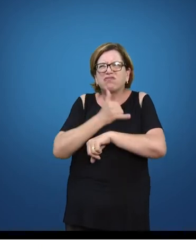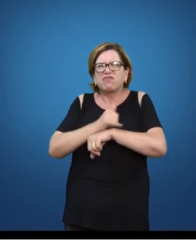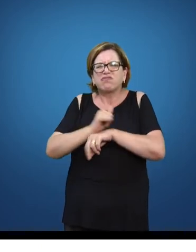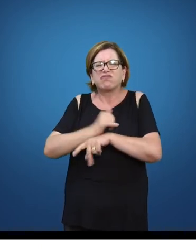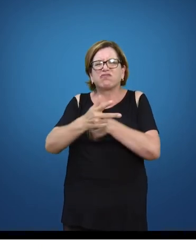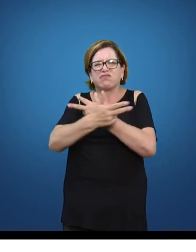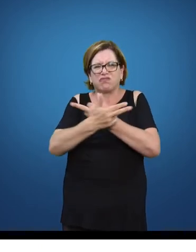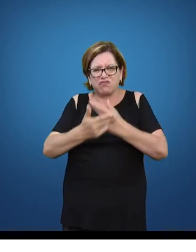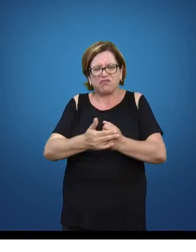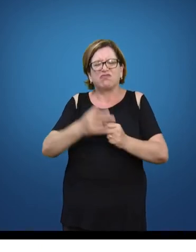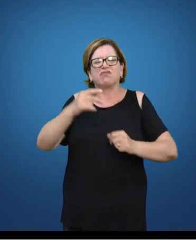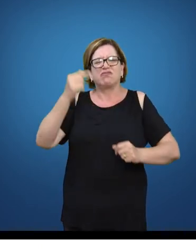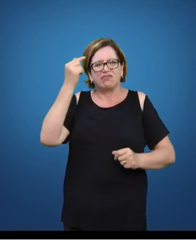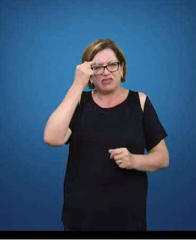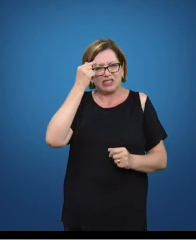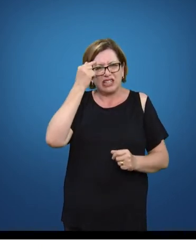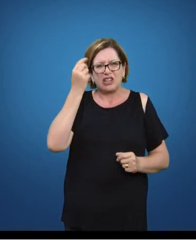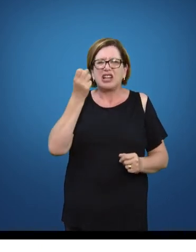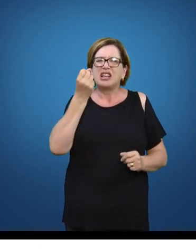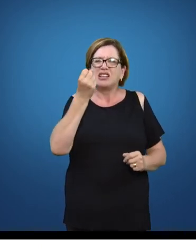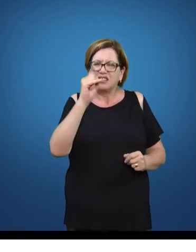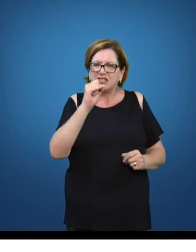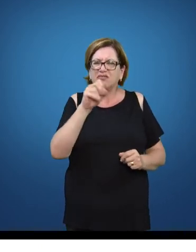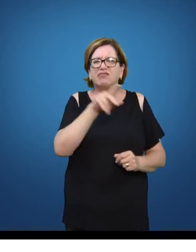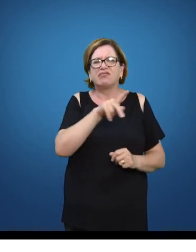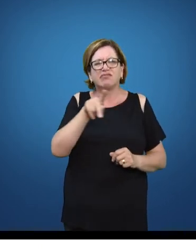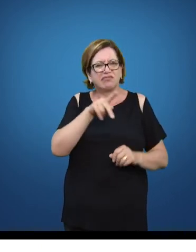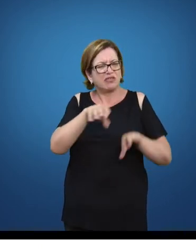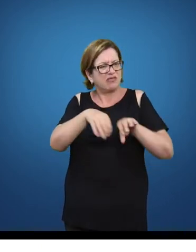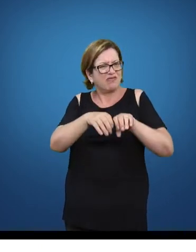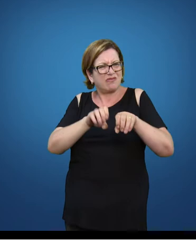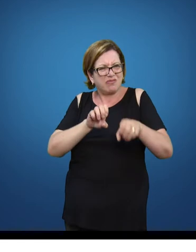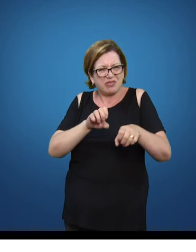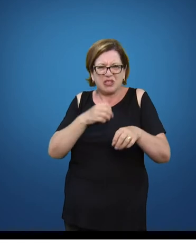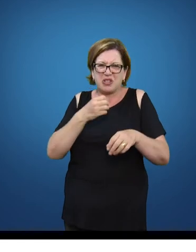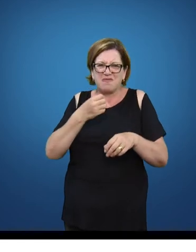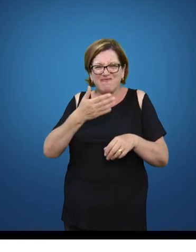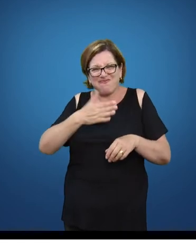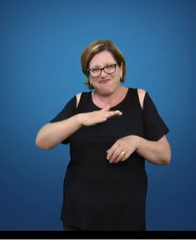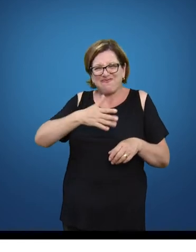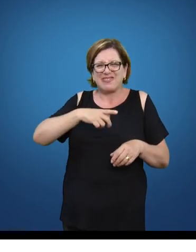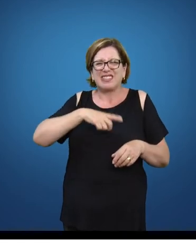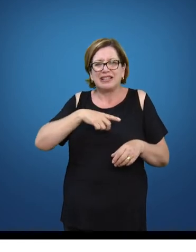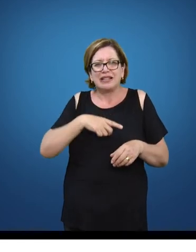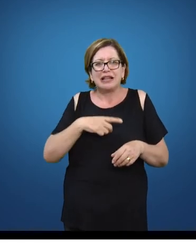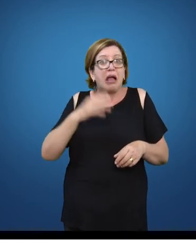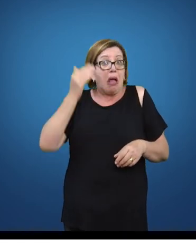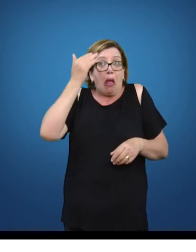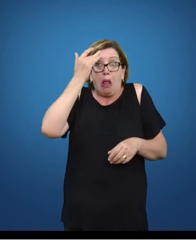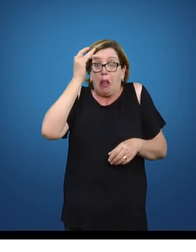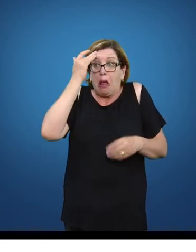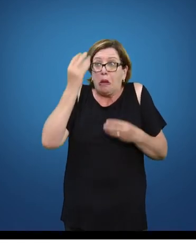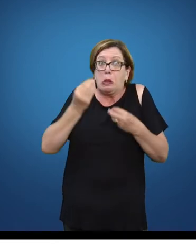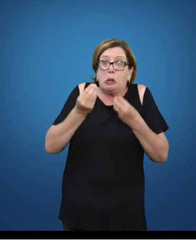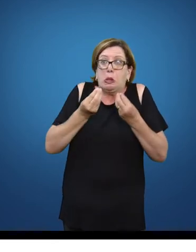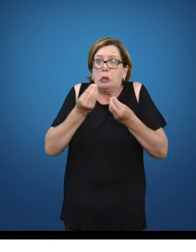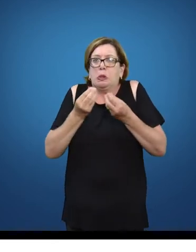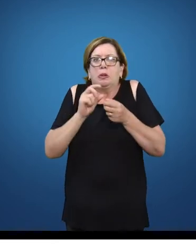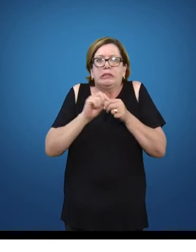agora quando o professor não tem essa é a formação consistente ele não sabe nem para onde